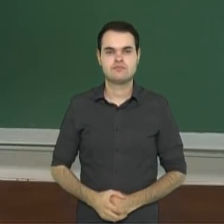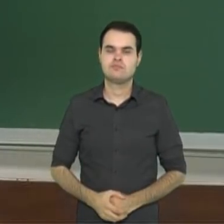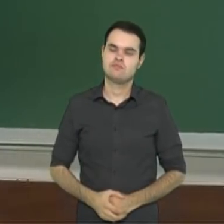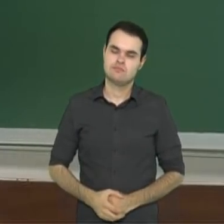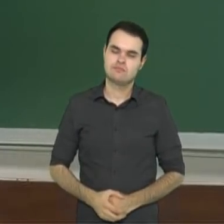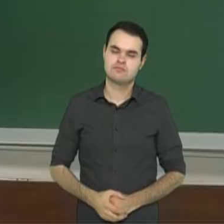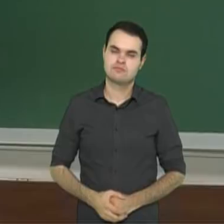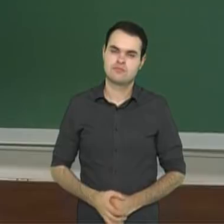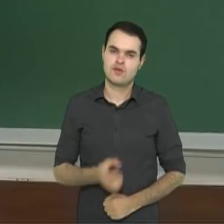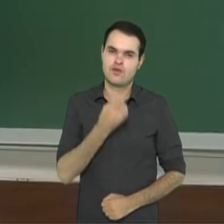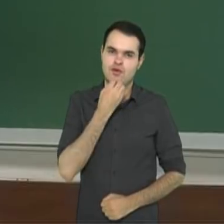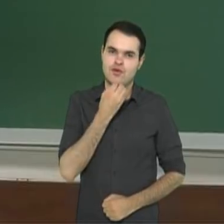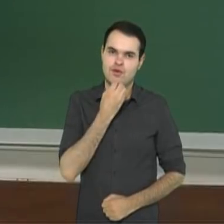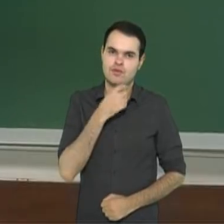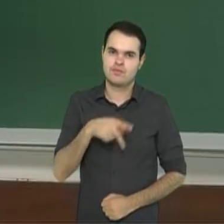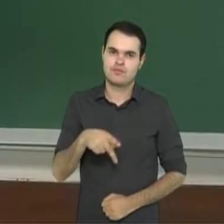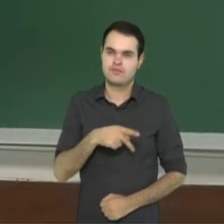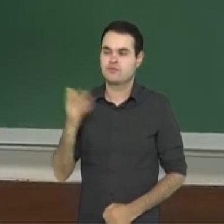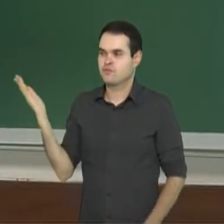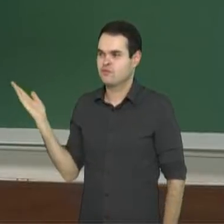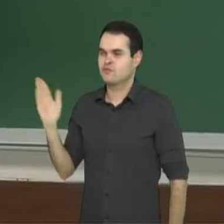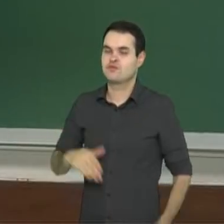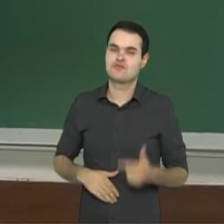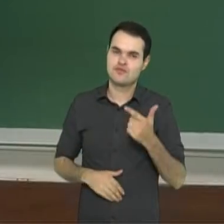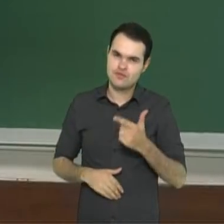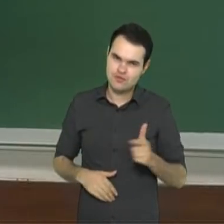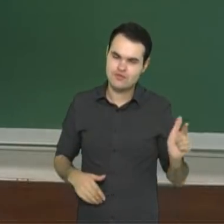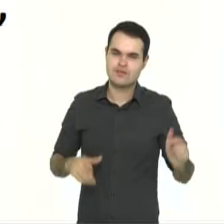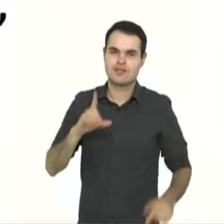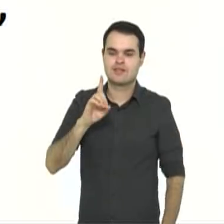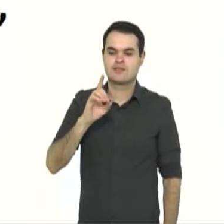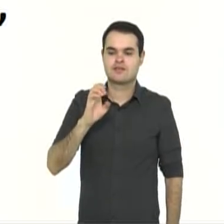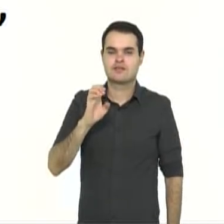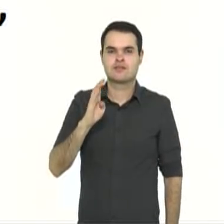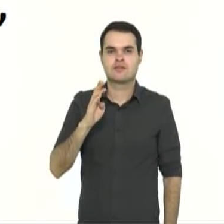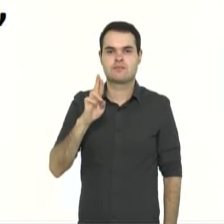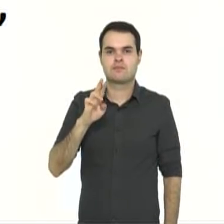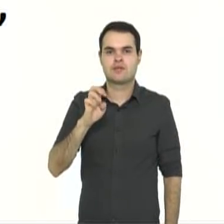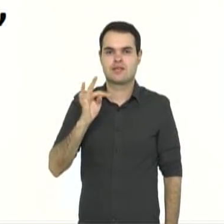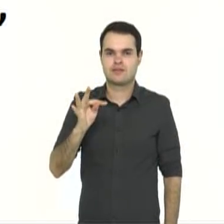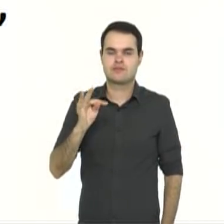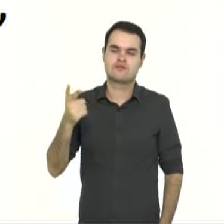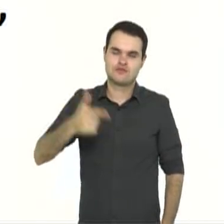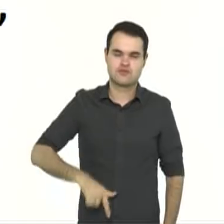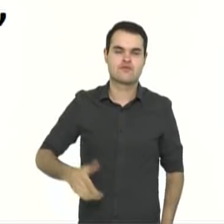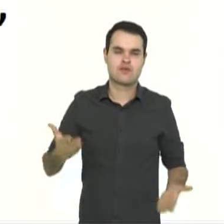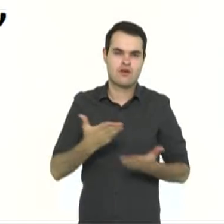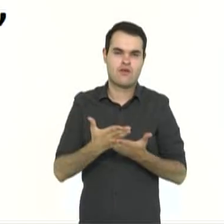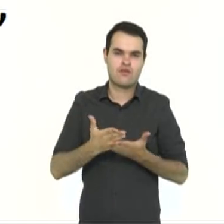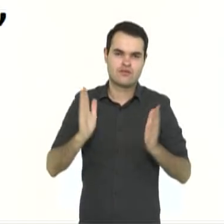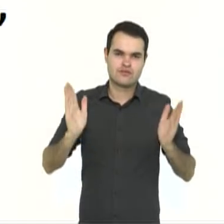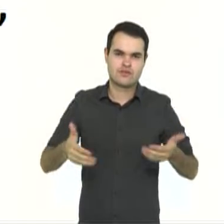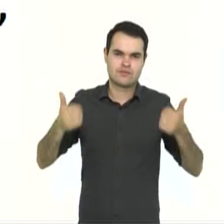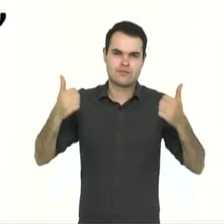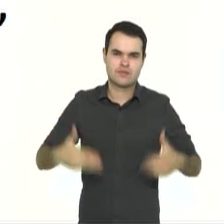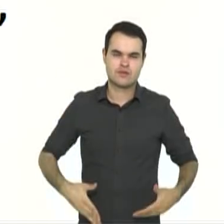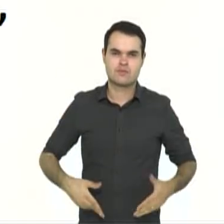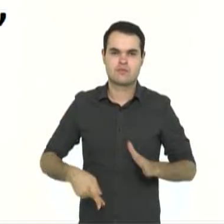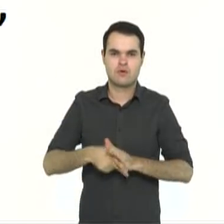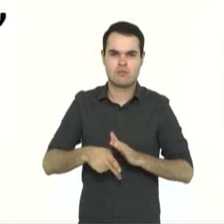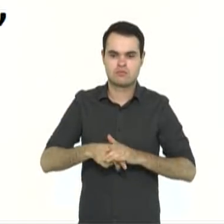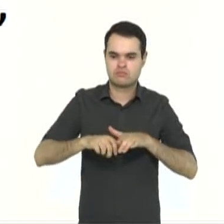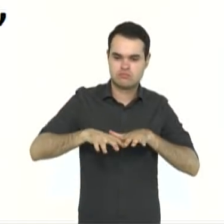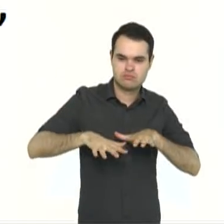Claro que a professora trouxe outra vez a imagem do Debré para vocês. Nós já vimos isso na aula passada, as charqueadas